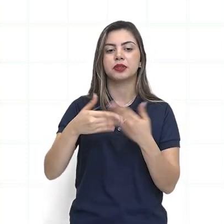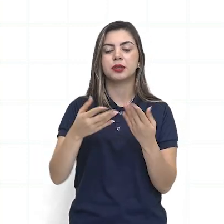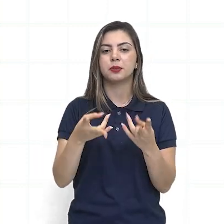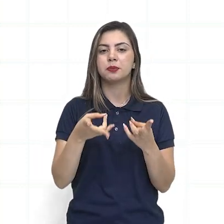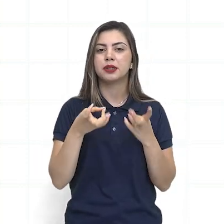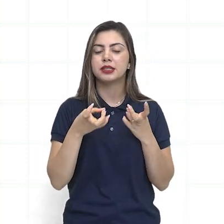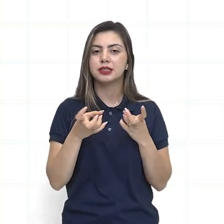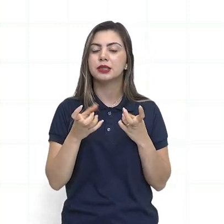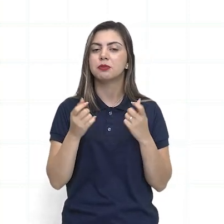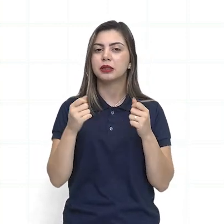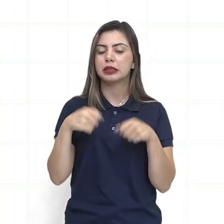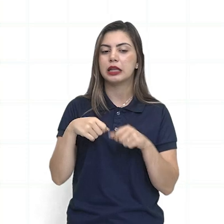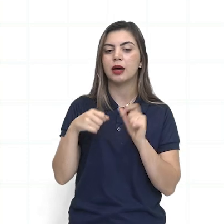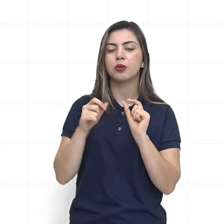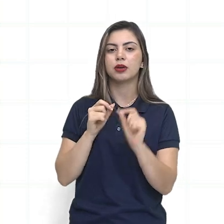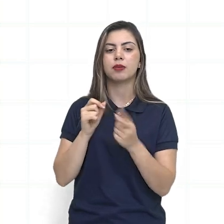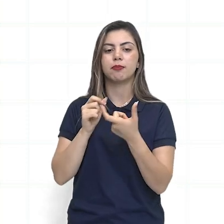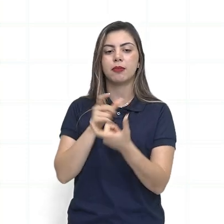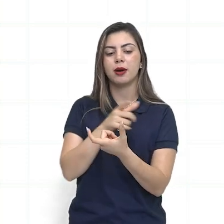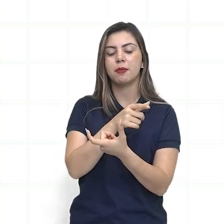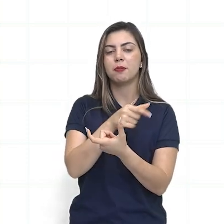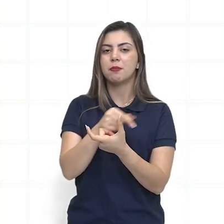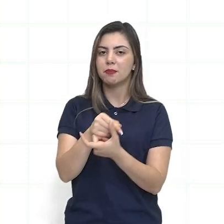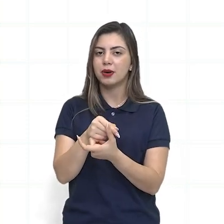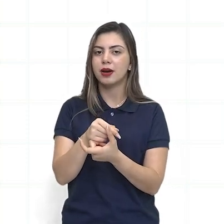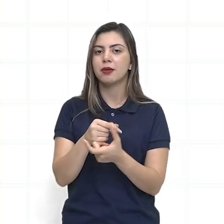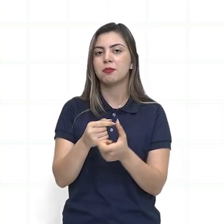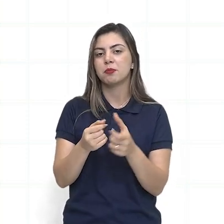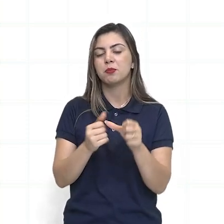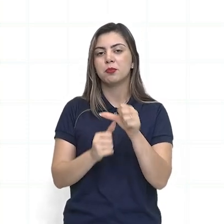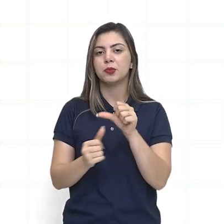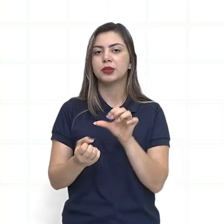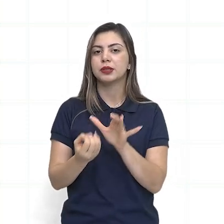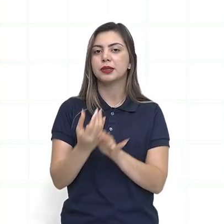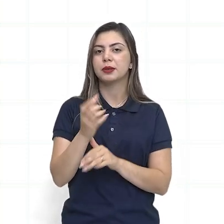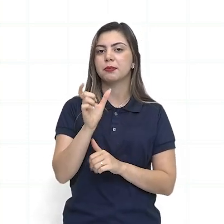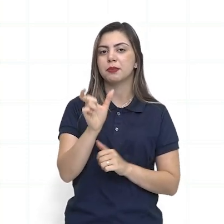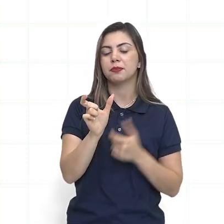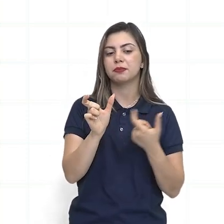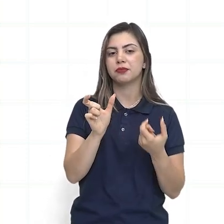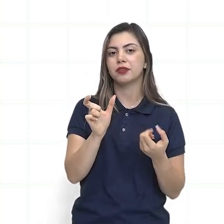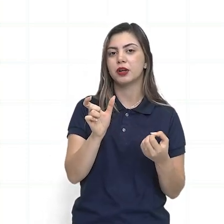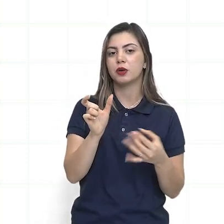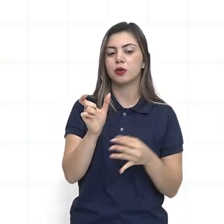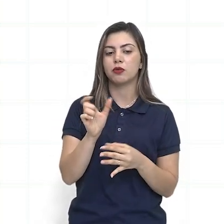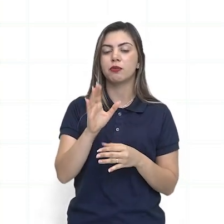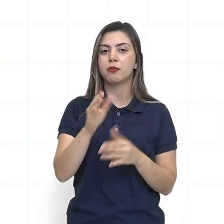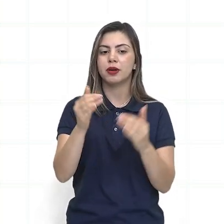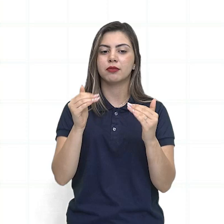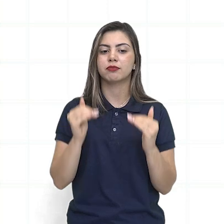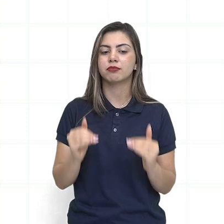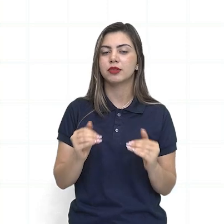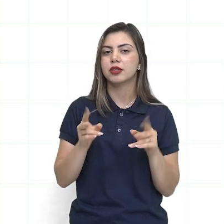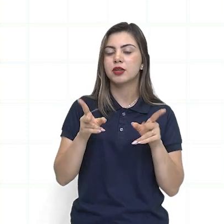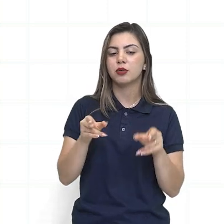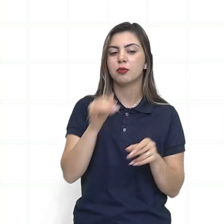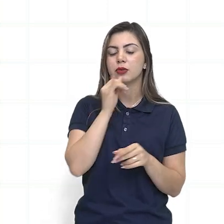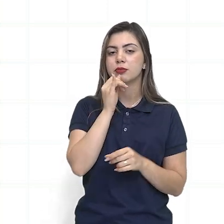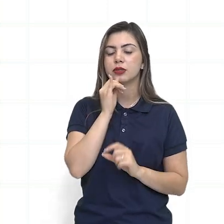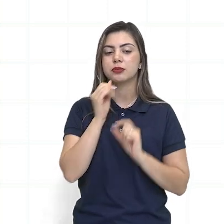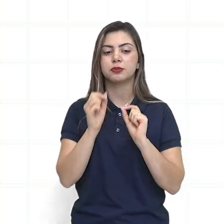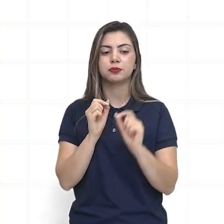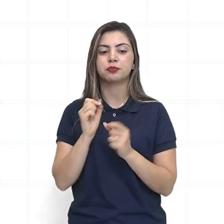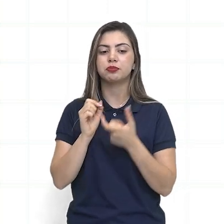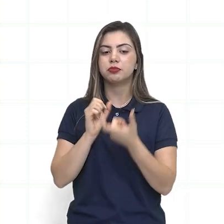derivar legível. Mesma situação, mesmo raciocínio para a palavra sensível. Veja, a